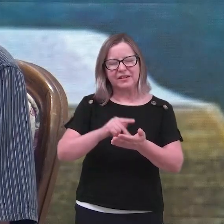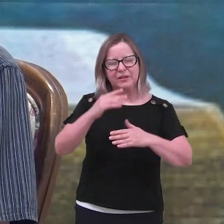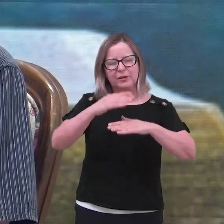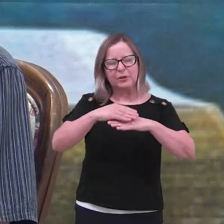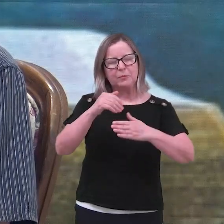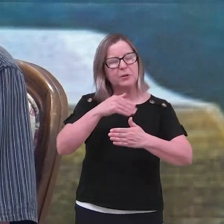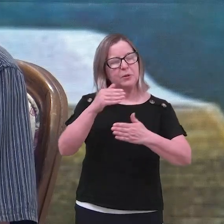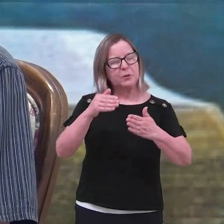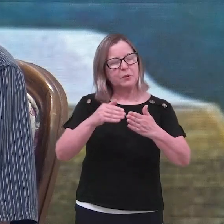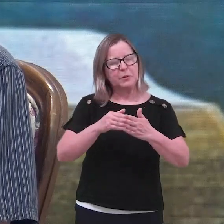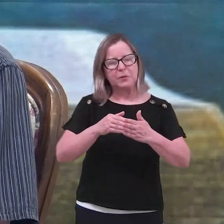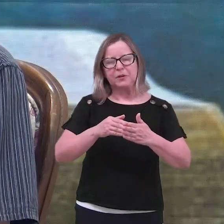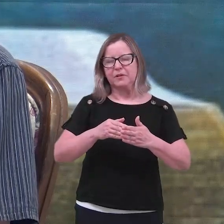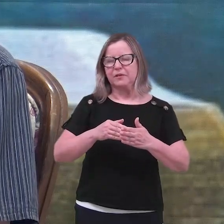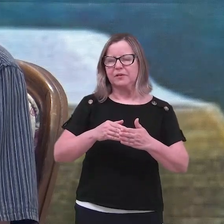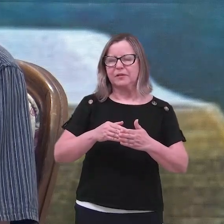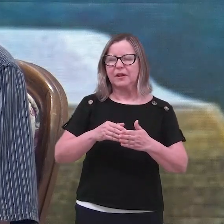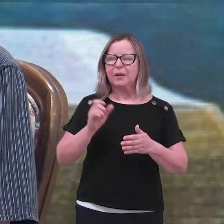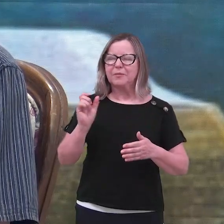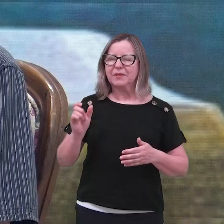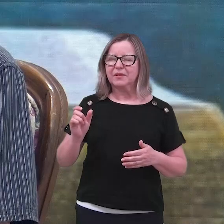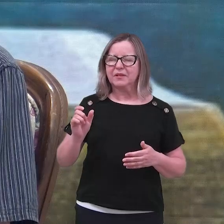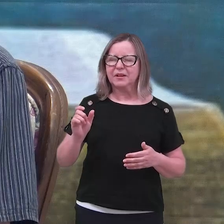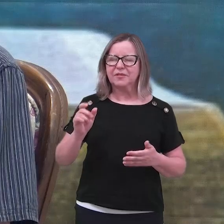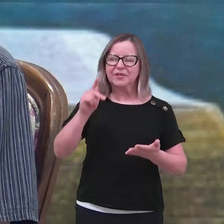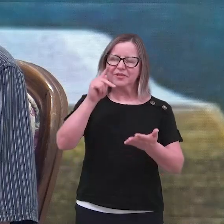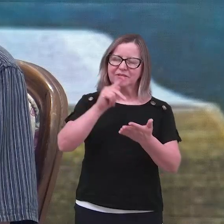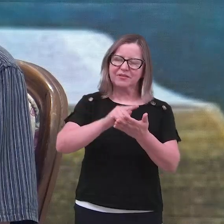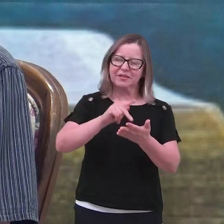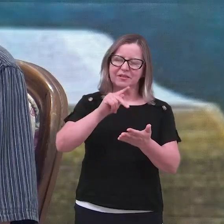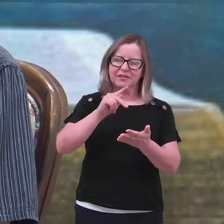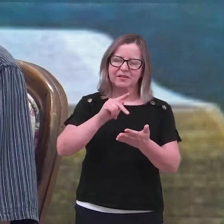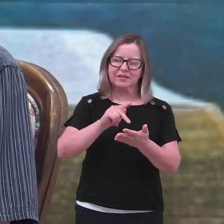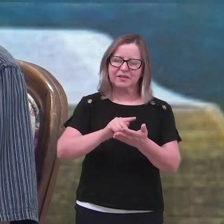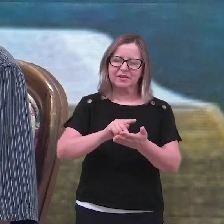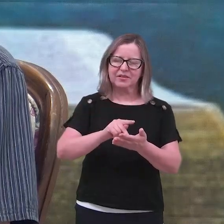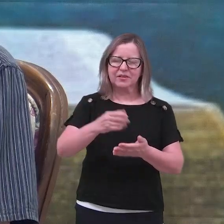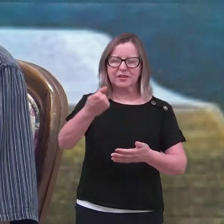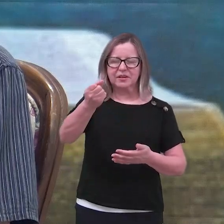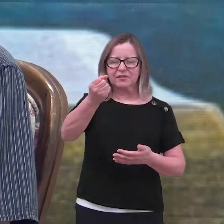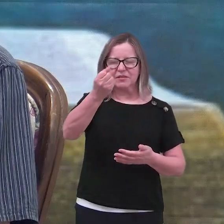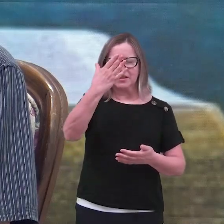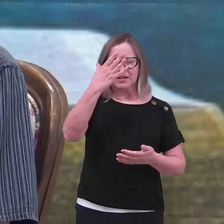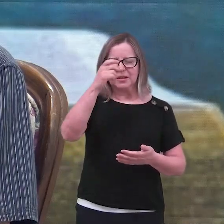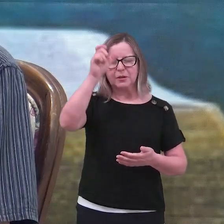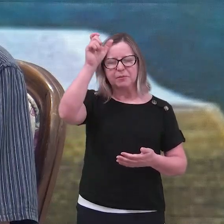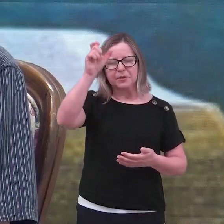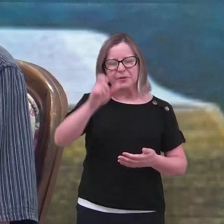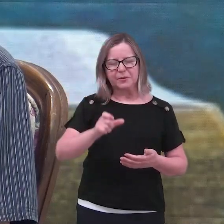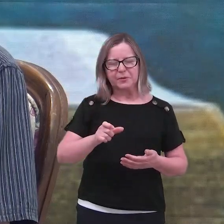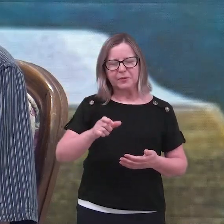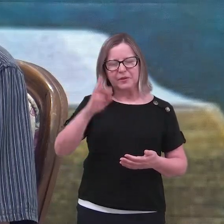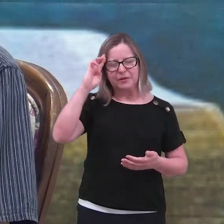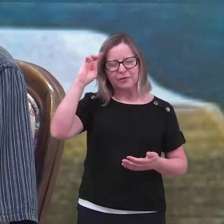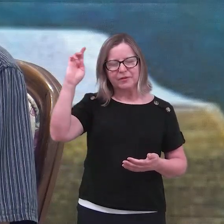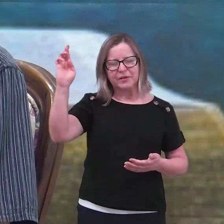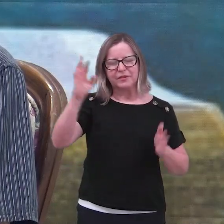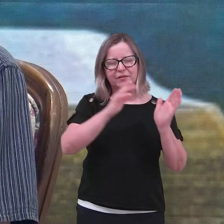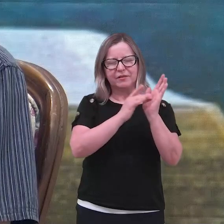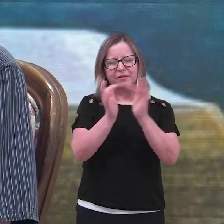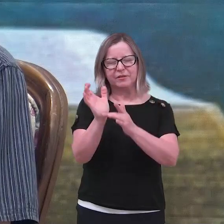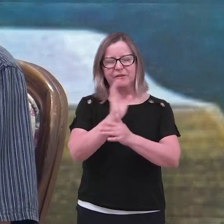tudo e todos, a palavra da verdade revelada na pessoa do Senhor Jesus